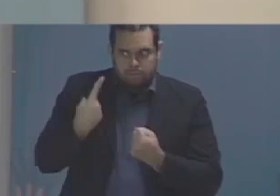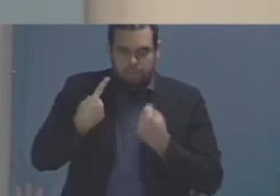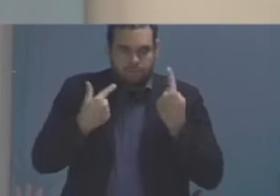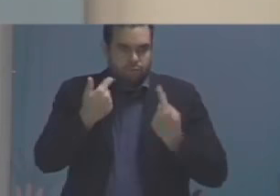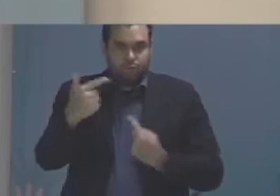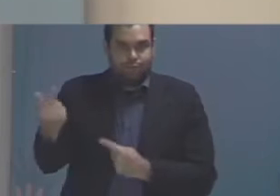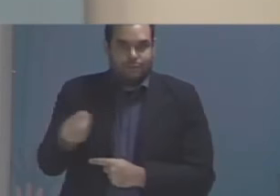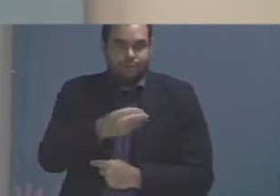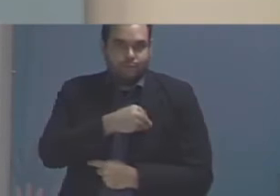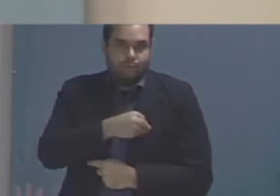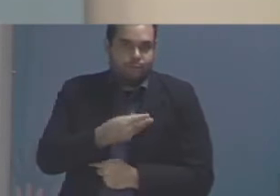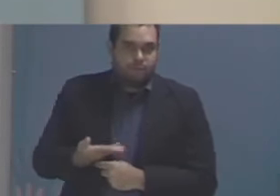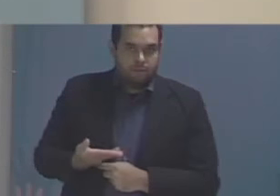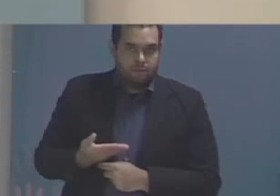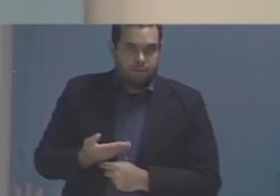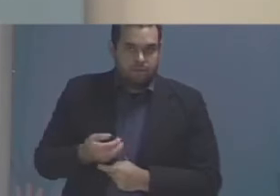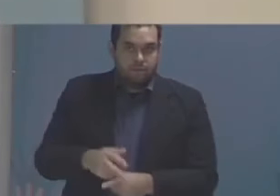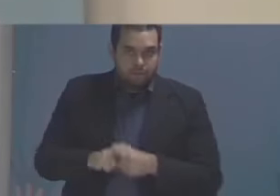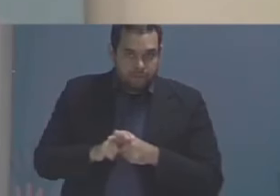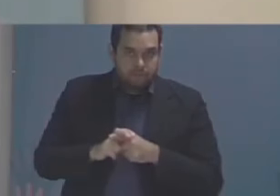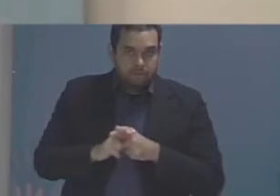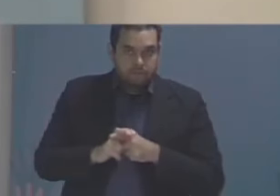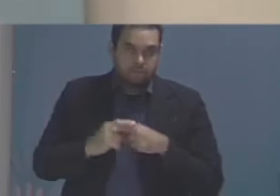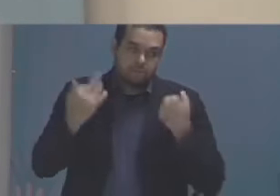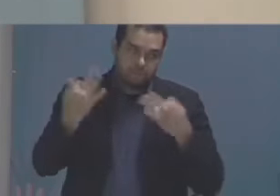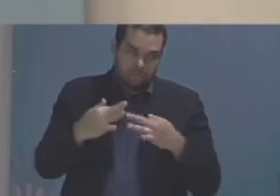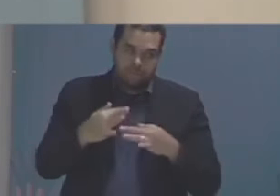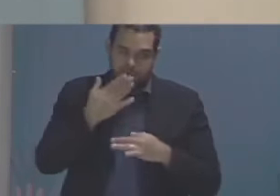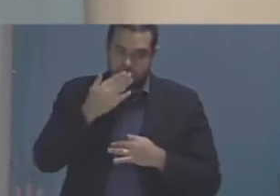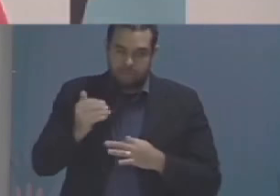culpado. Mudou-se o chicote, não se mudou a forma de bater.